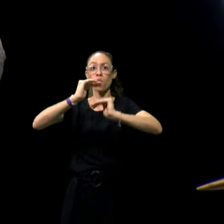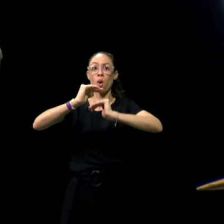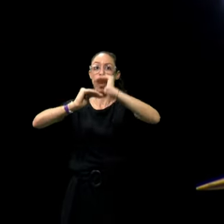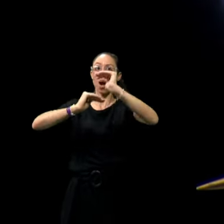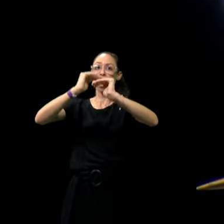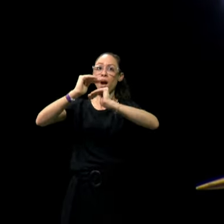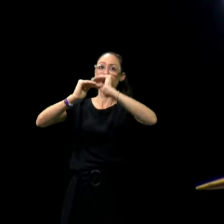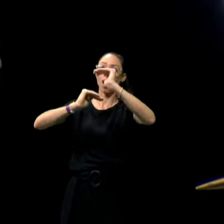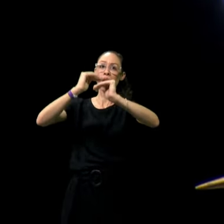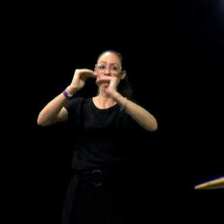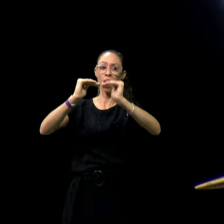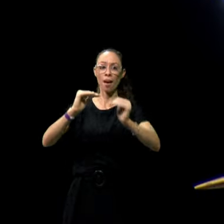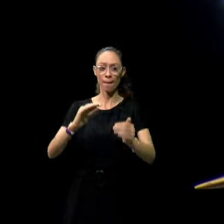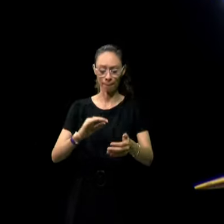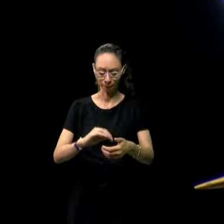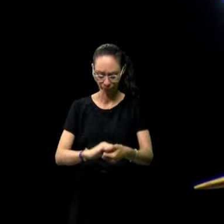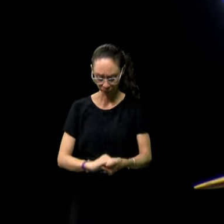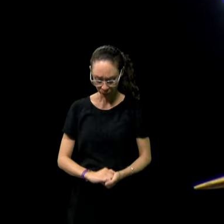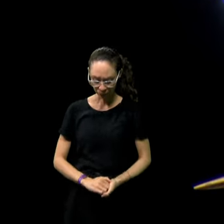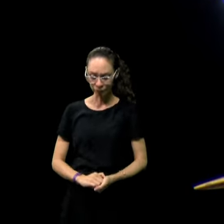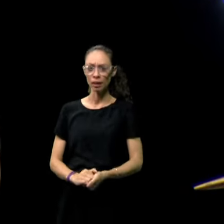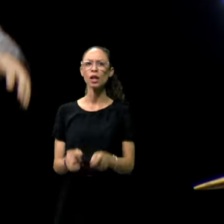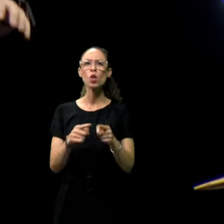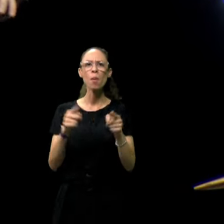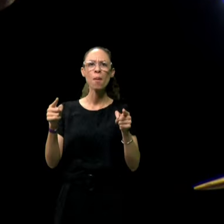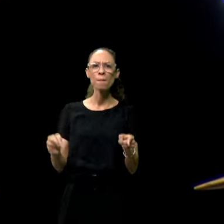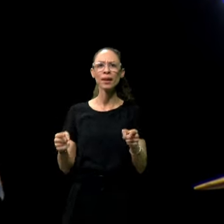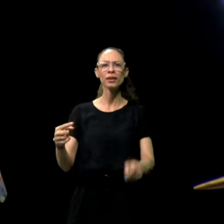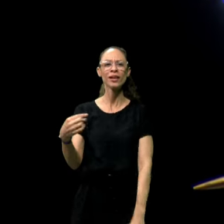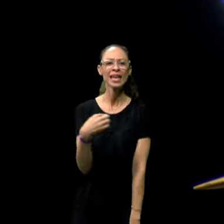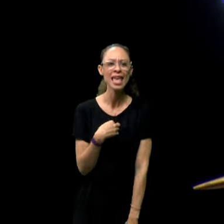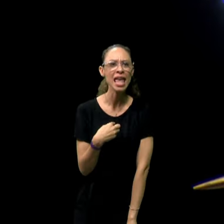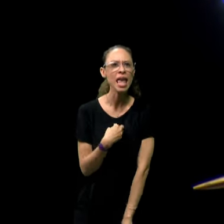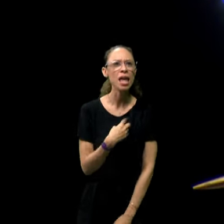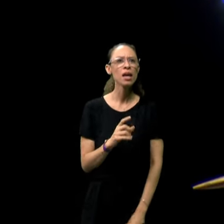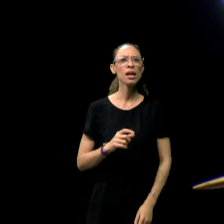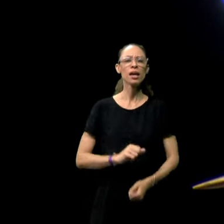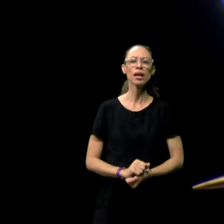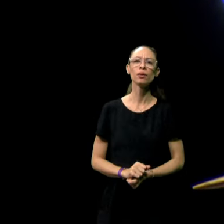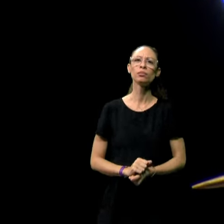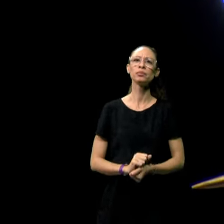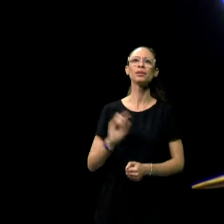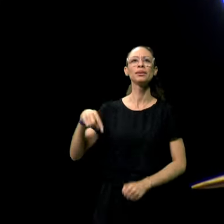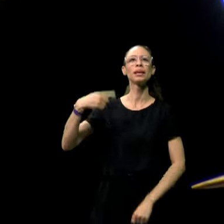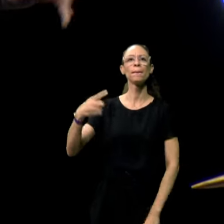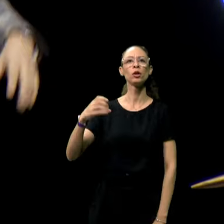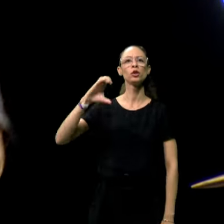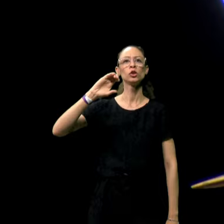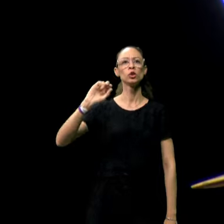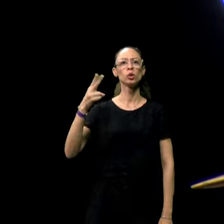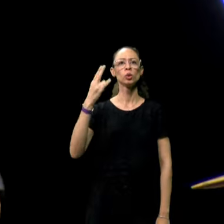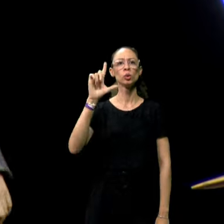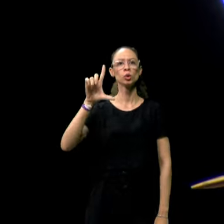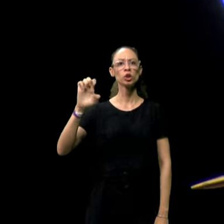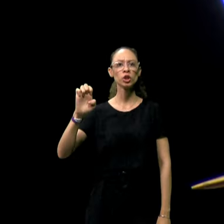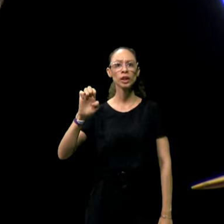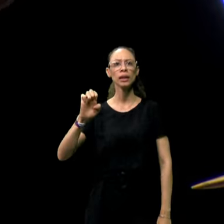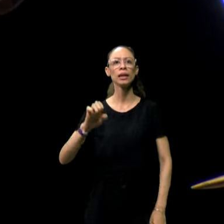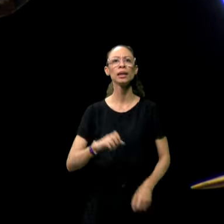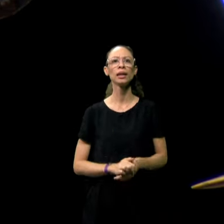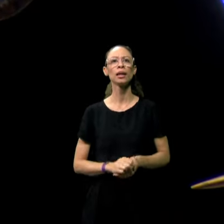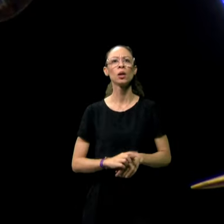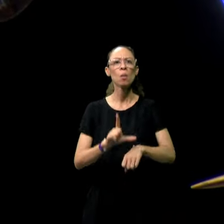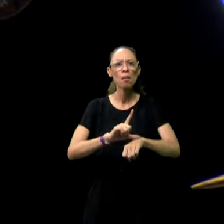algo? Chega um momento em que eu estava alguns anos depois no Chile com um pequeno empreendimento, mas